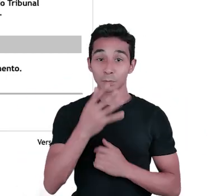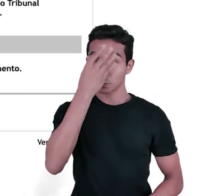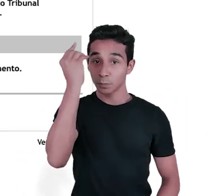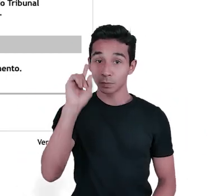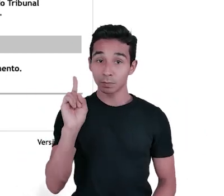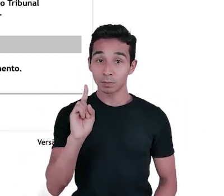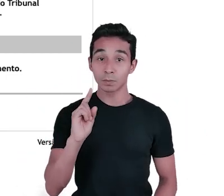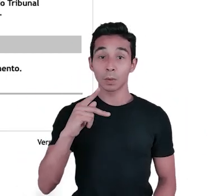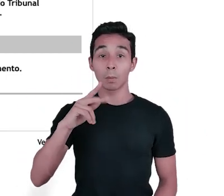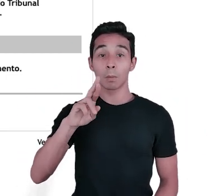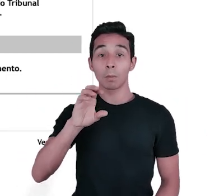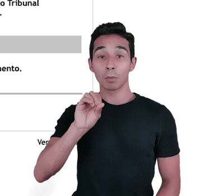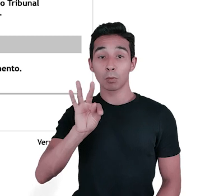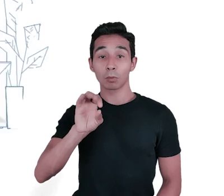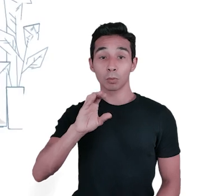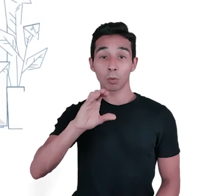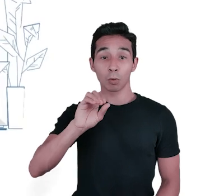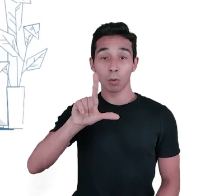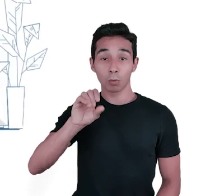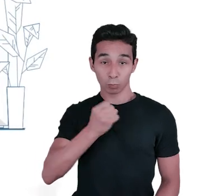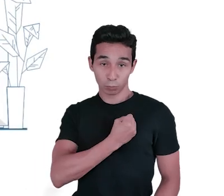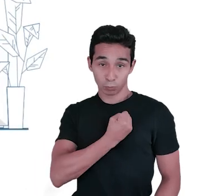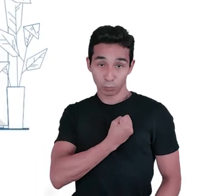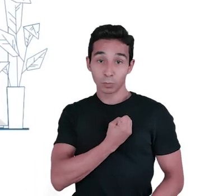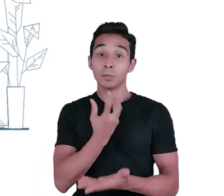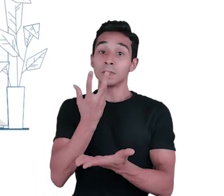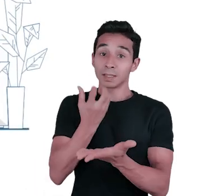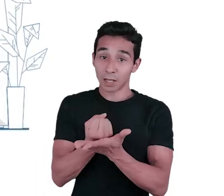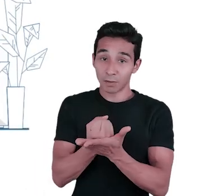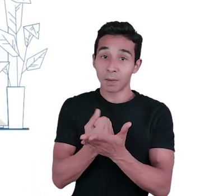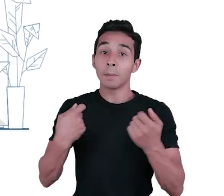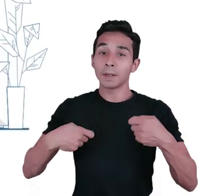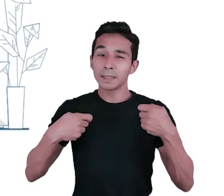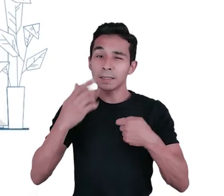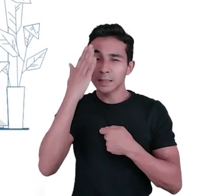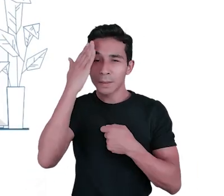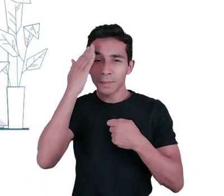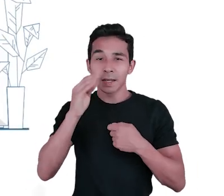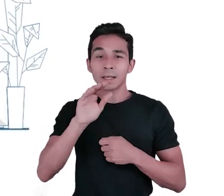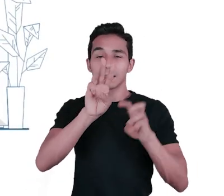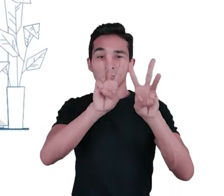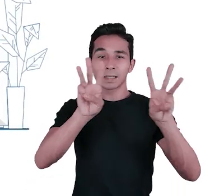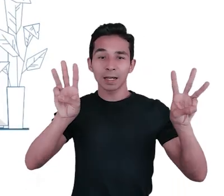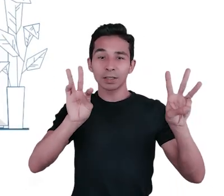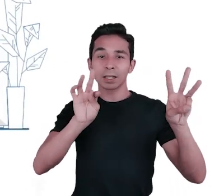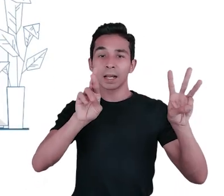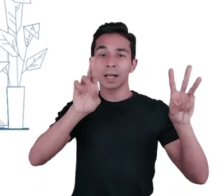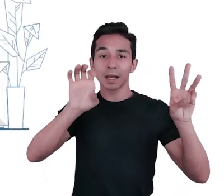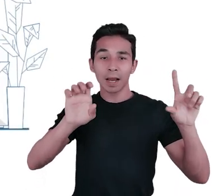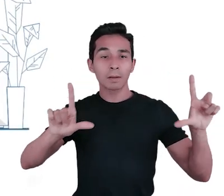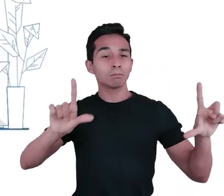número de protocolo. Você vai precisar dele para consultar o andamento do requerimento no site do TRE.